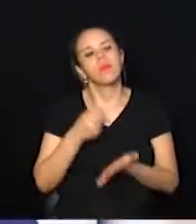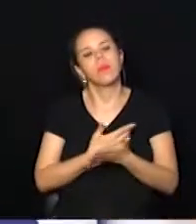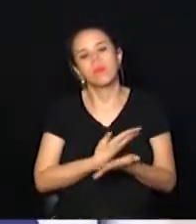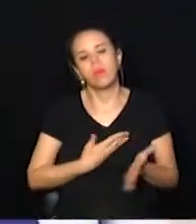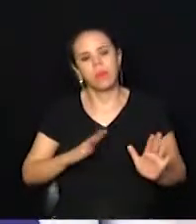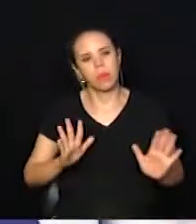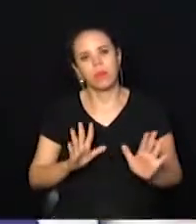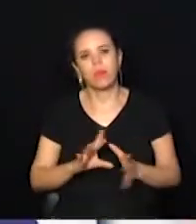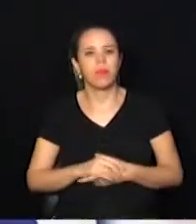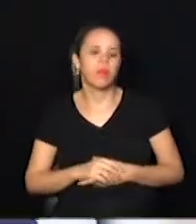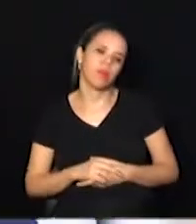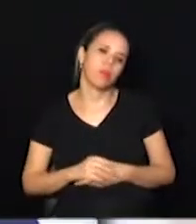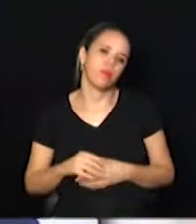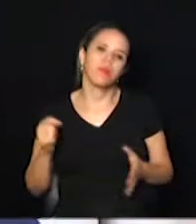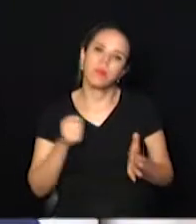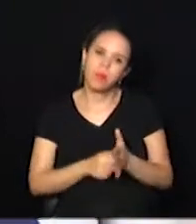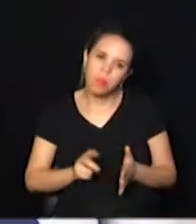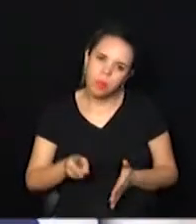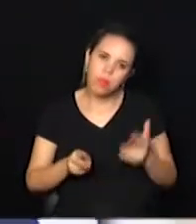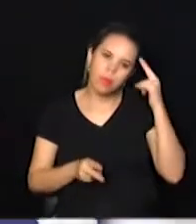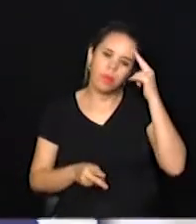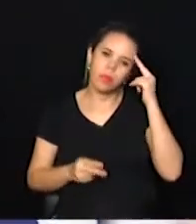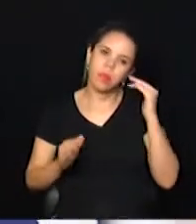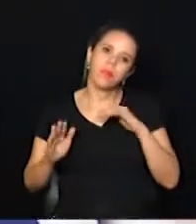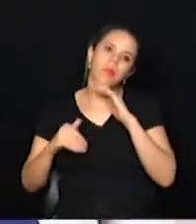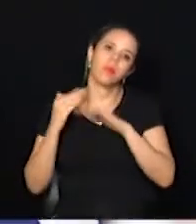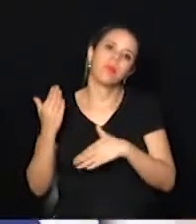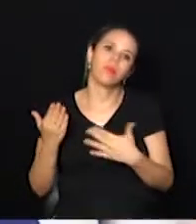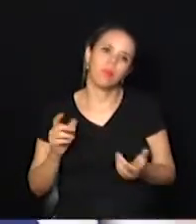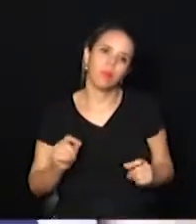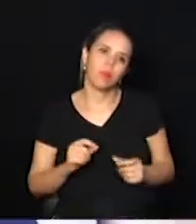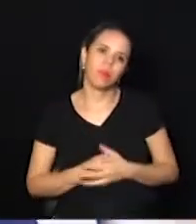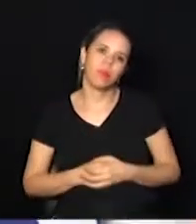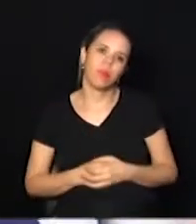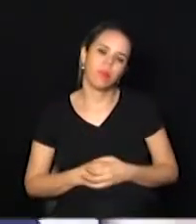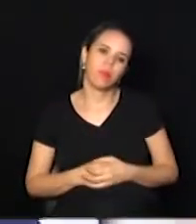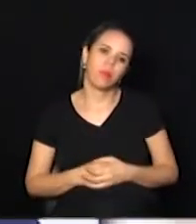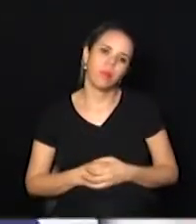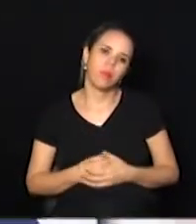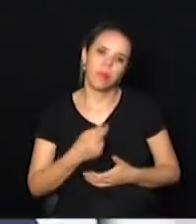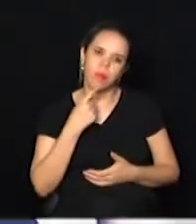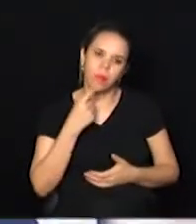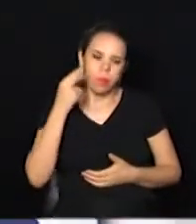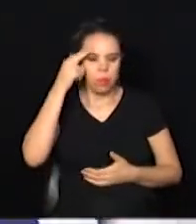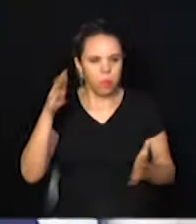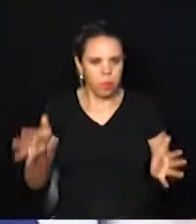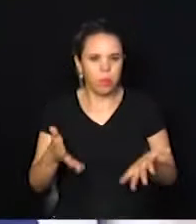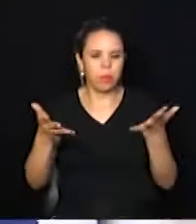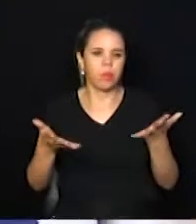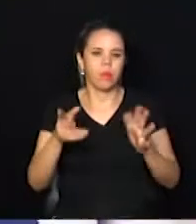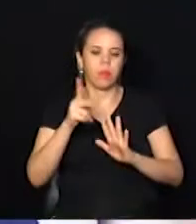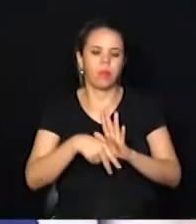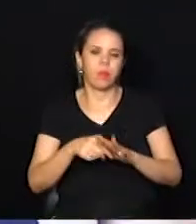mas não deixou de militar, de sonhar e de construir, e que embalou Campinas num sonho de um